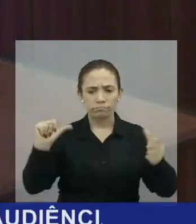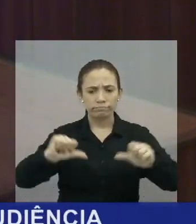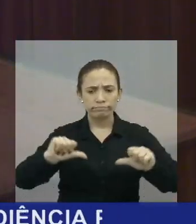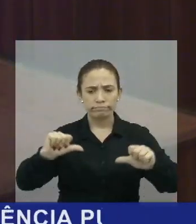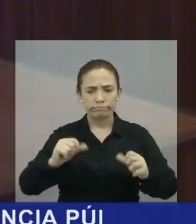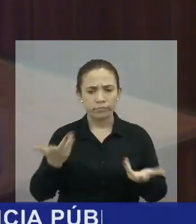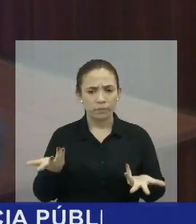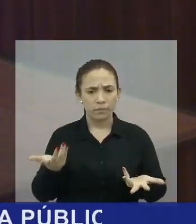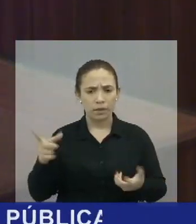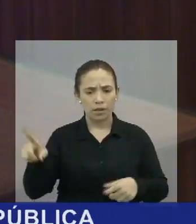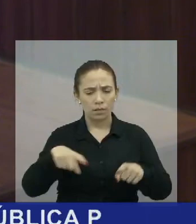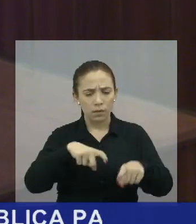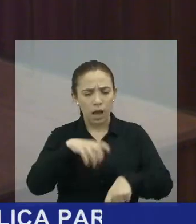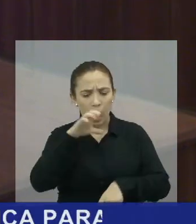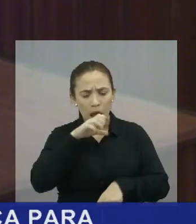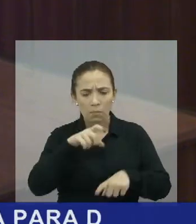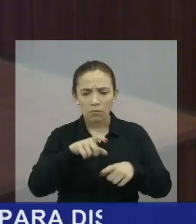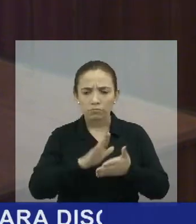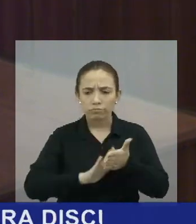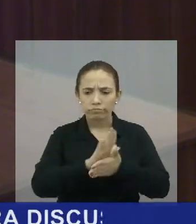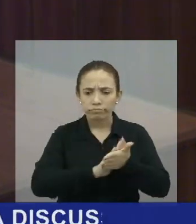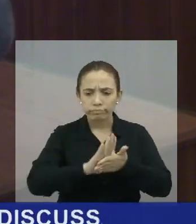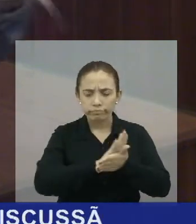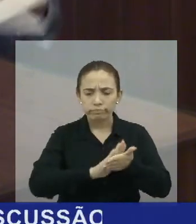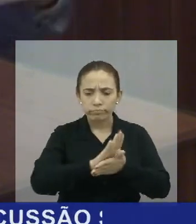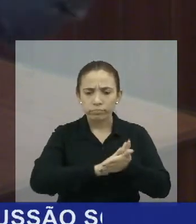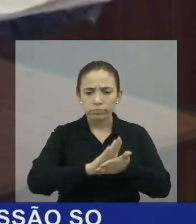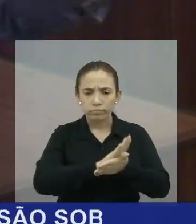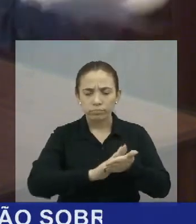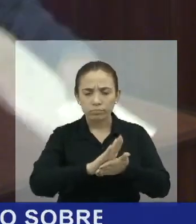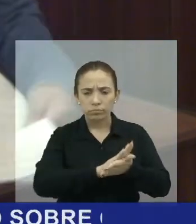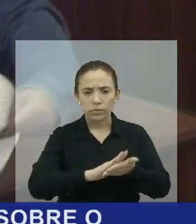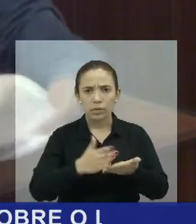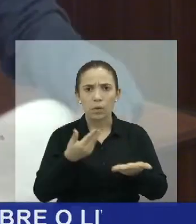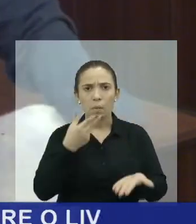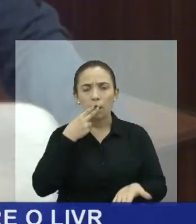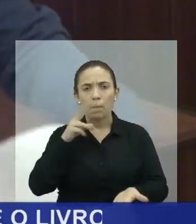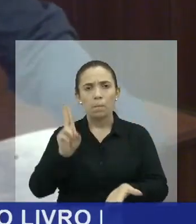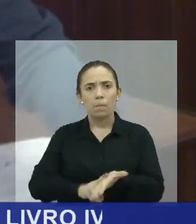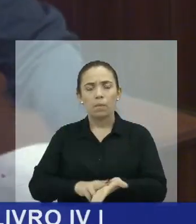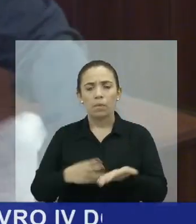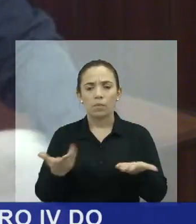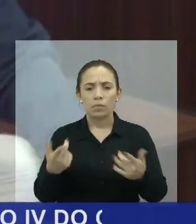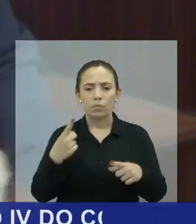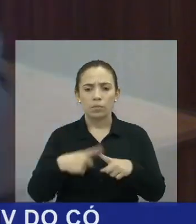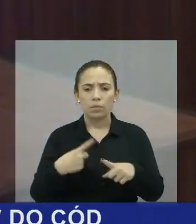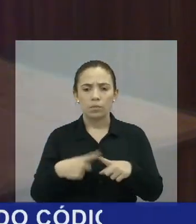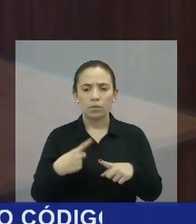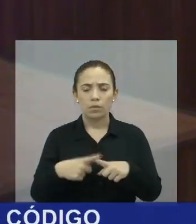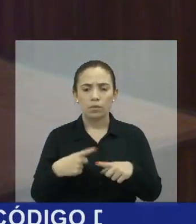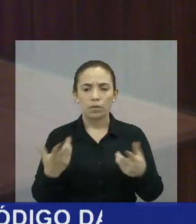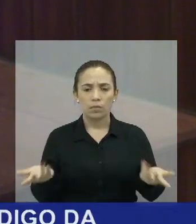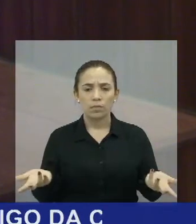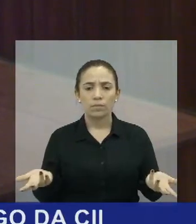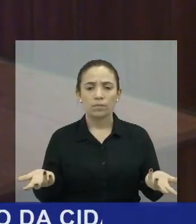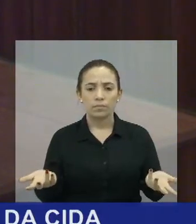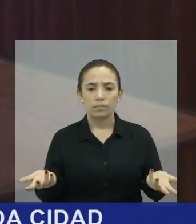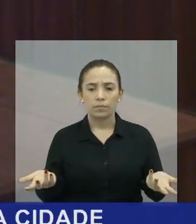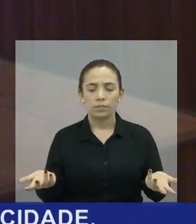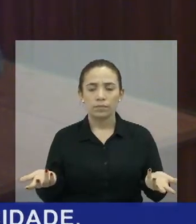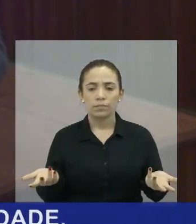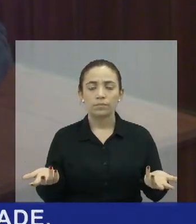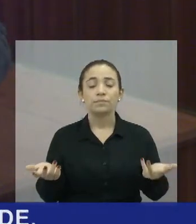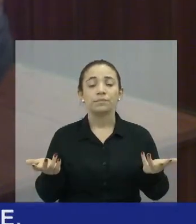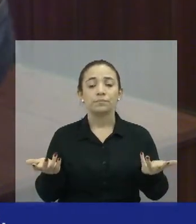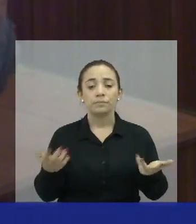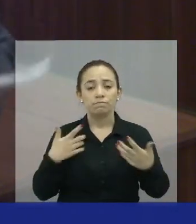faz aquilo ali, rapidamente volta, e não sabe nem que está cometendo infração por estar fazendo fora da casa dele, que não cabe para fazer dentro.